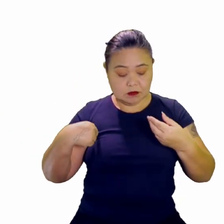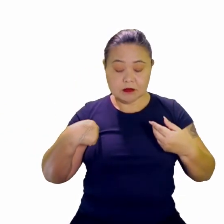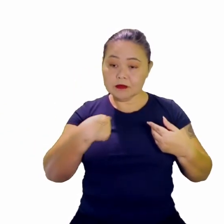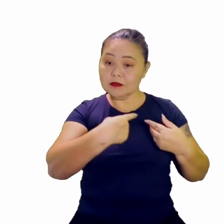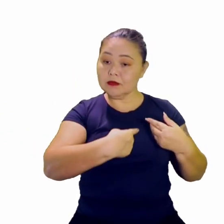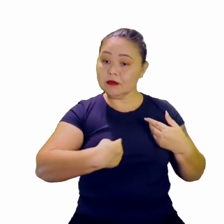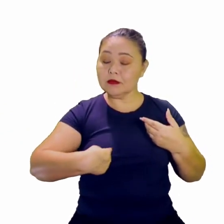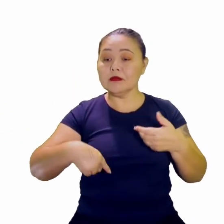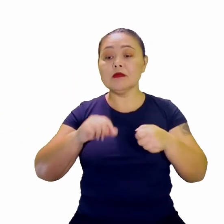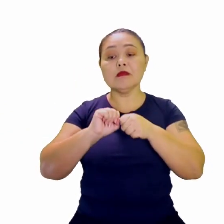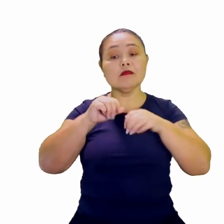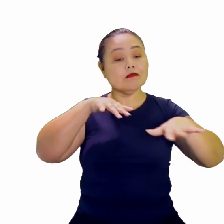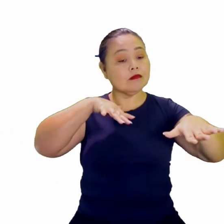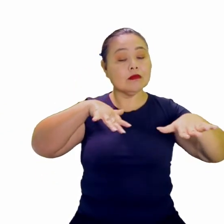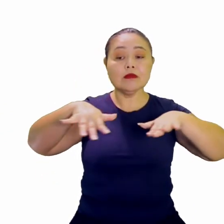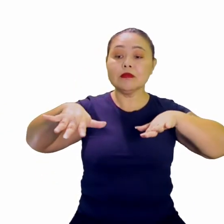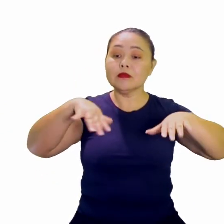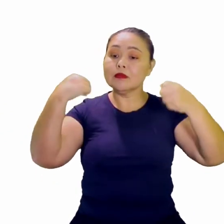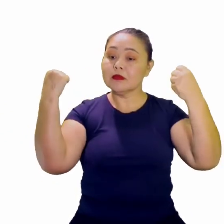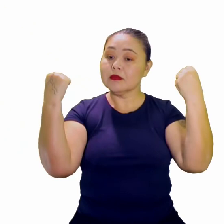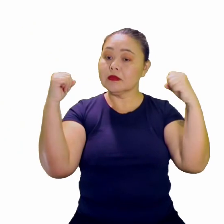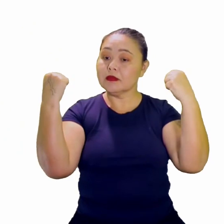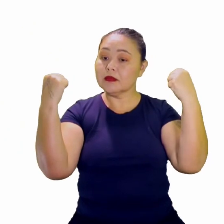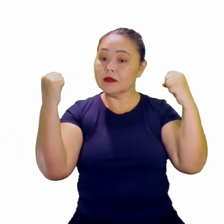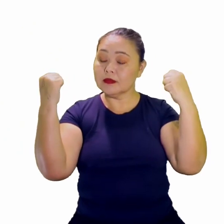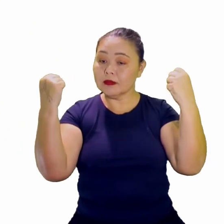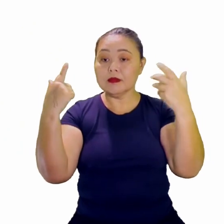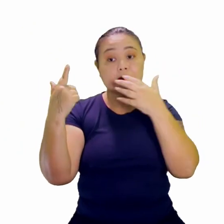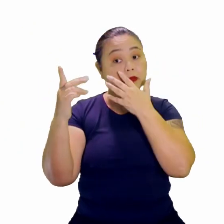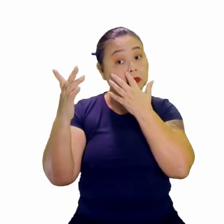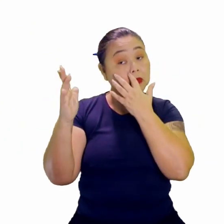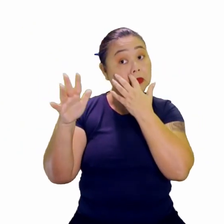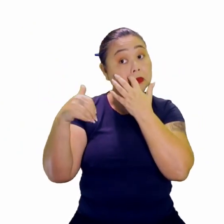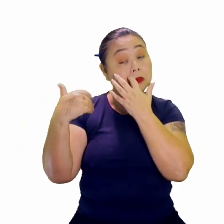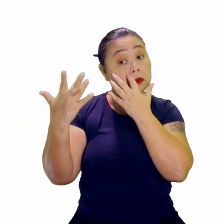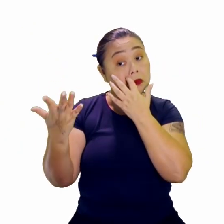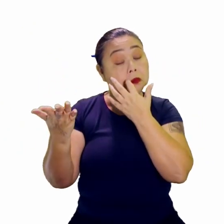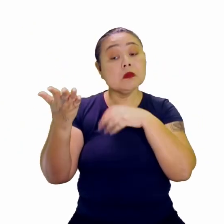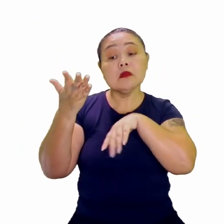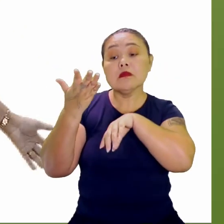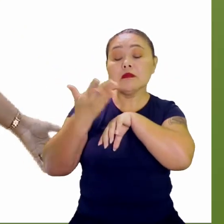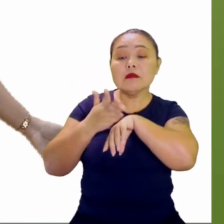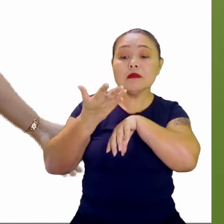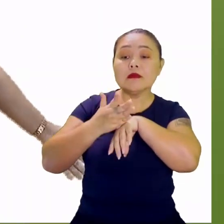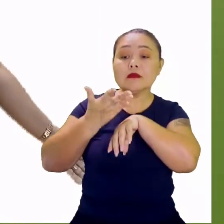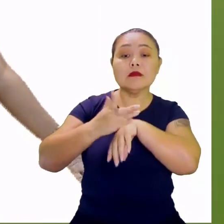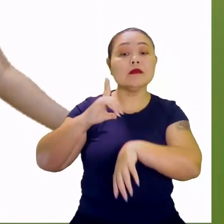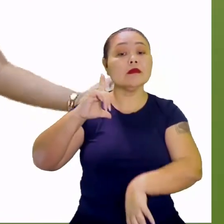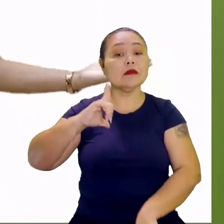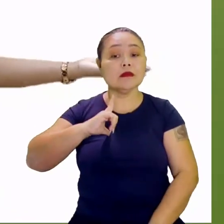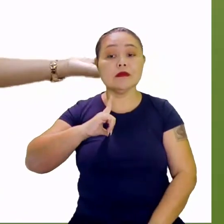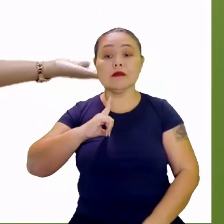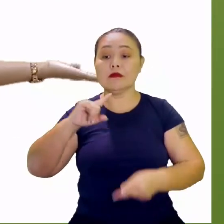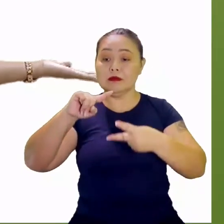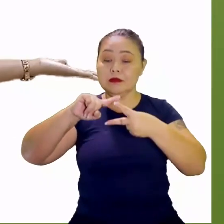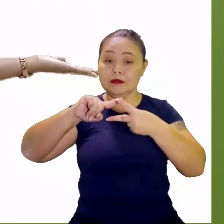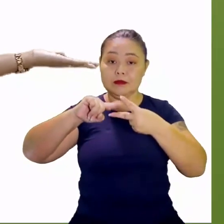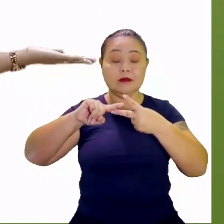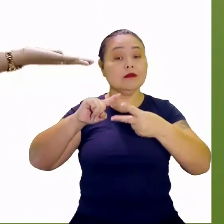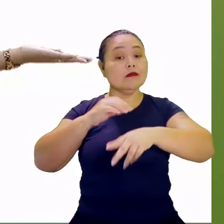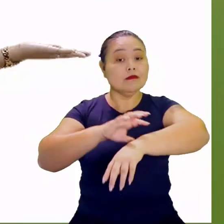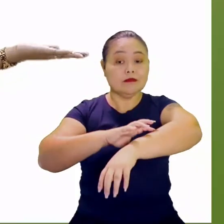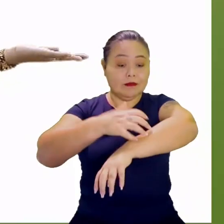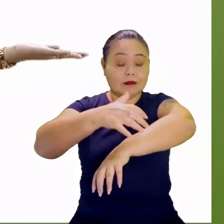ao exercício físico. Olha que legal, né? Que tal treinar então para ter hipertrofia